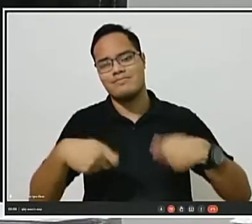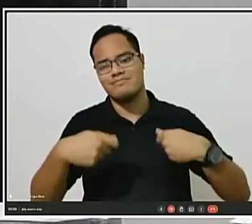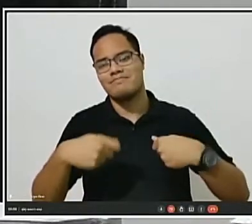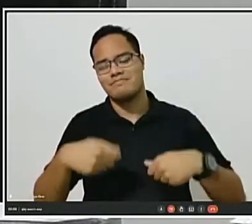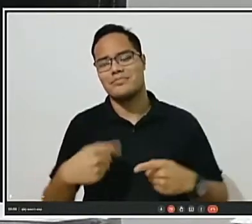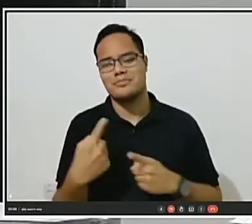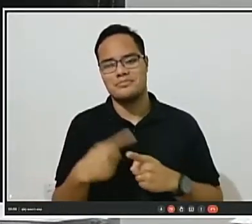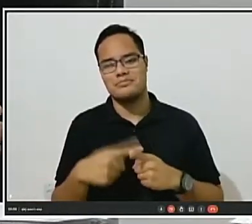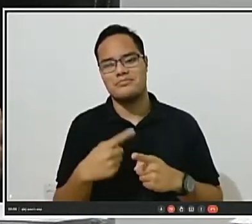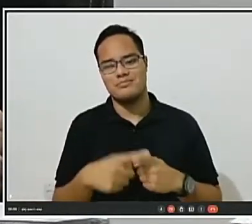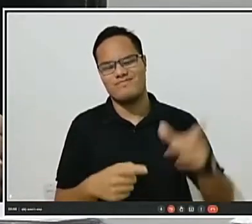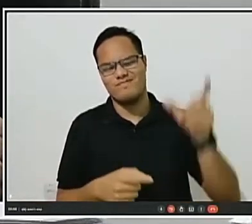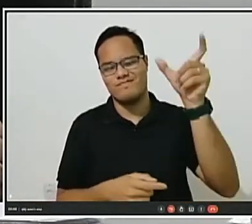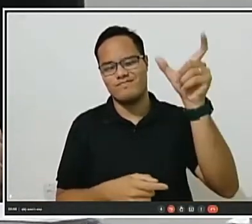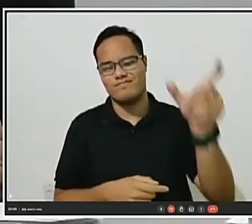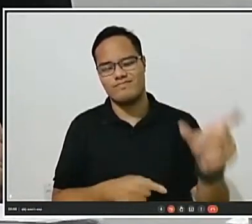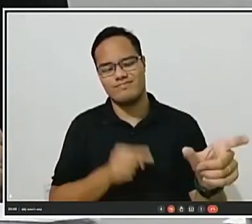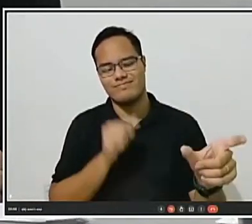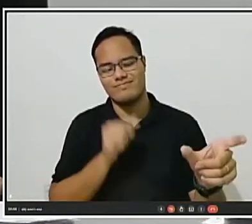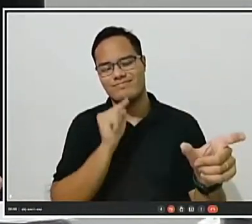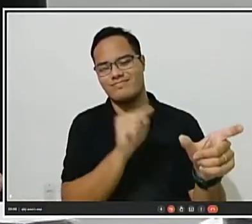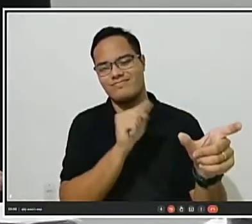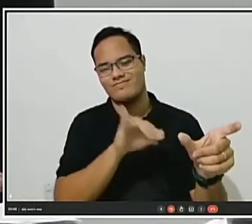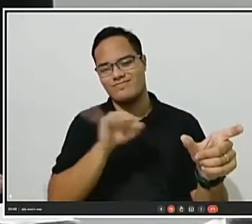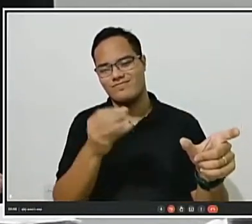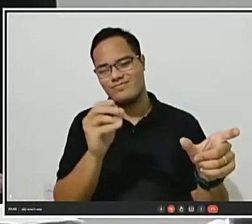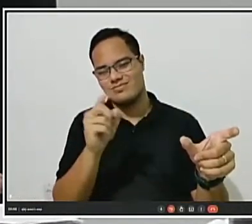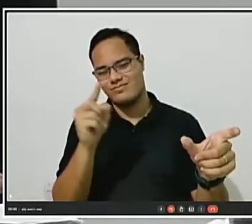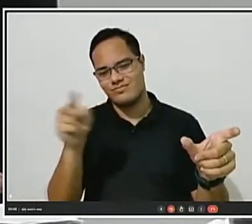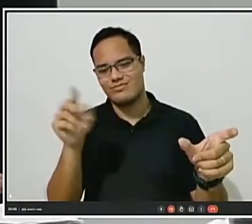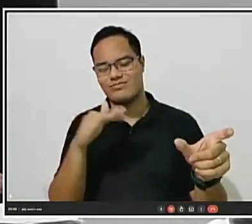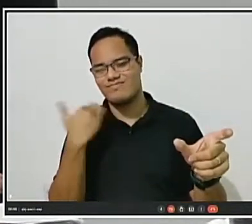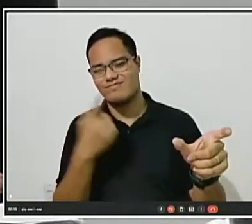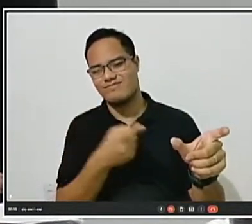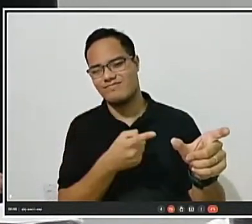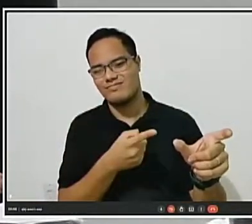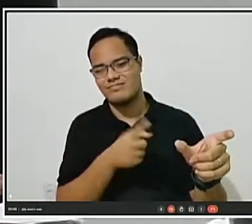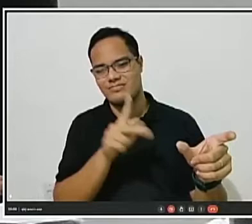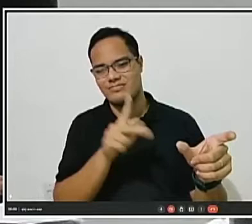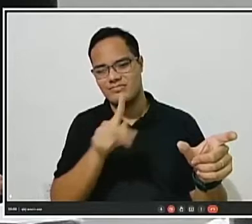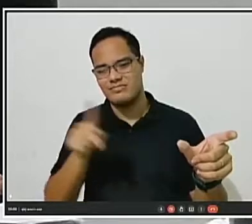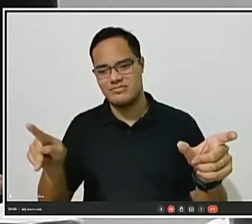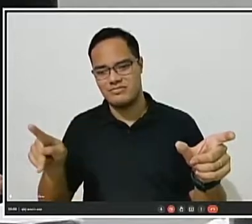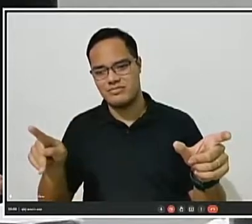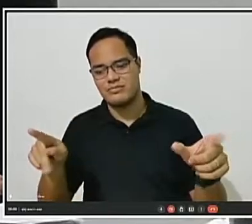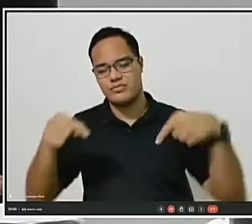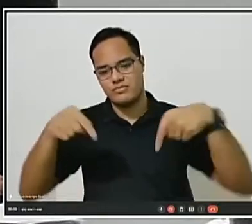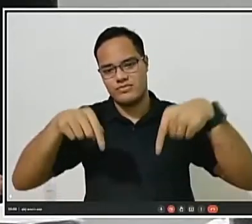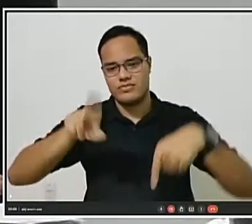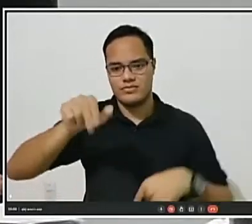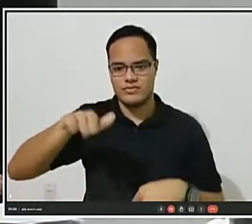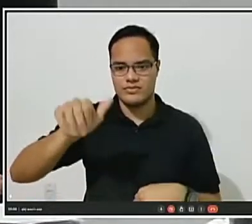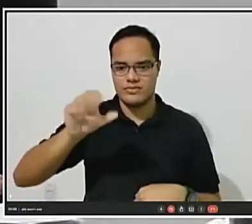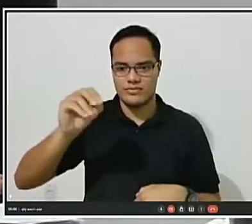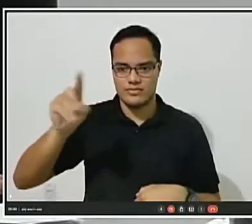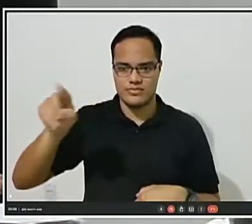do nosso grande amigo João, professor do nosso município de União da